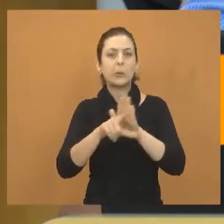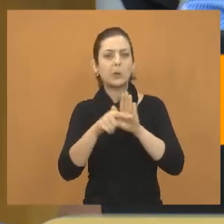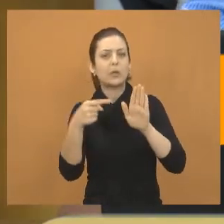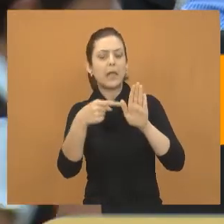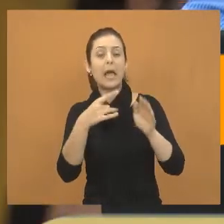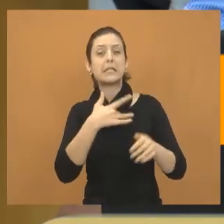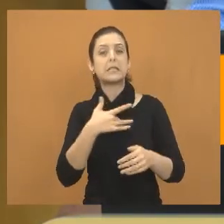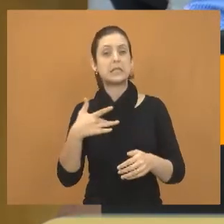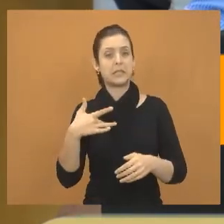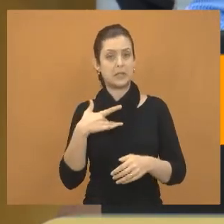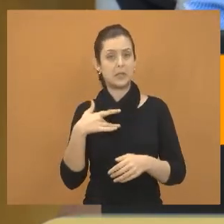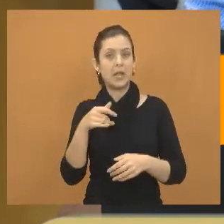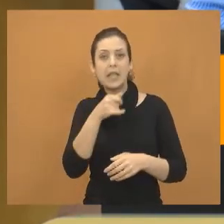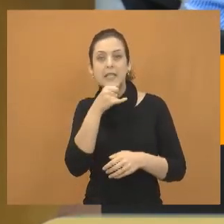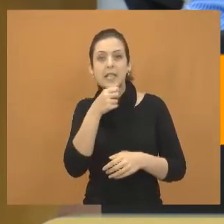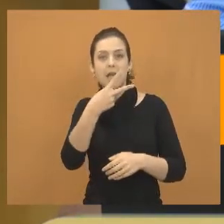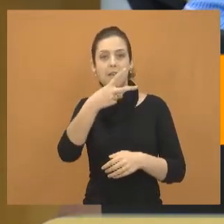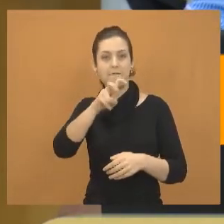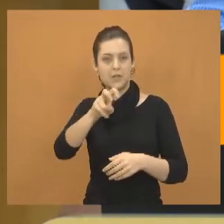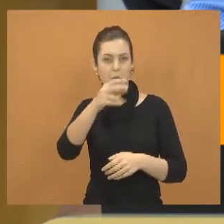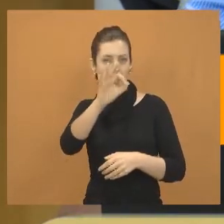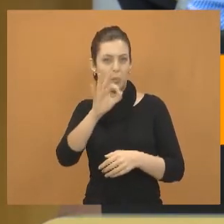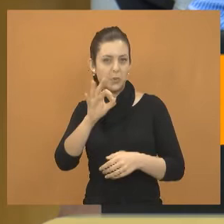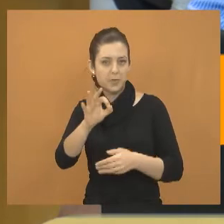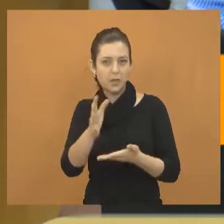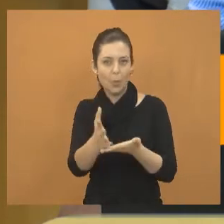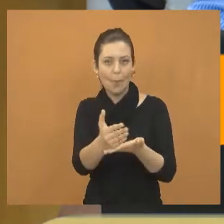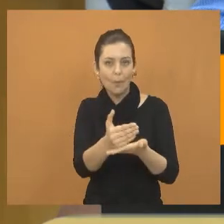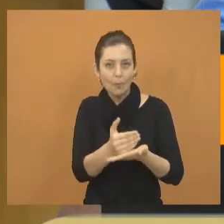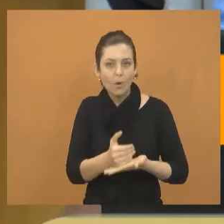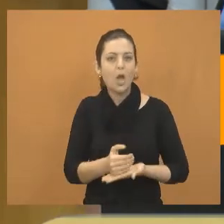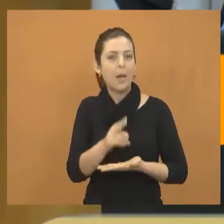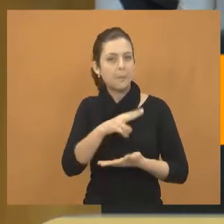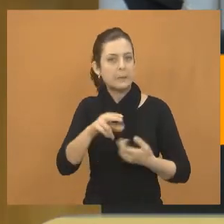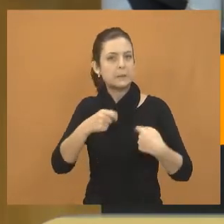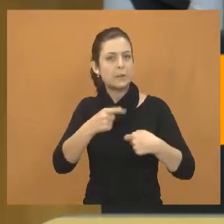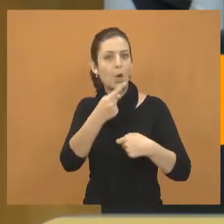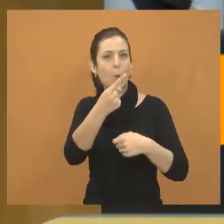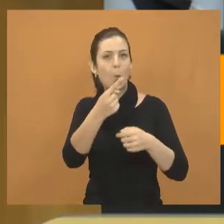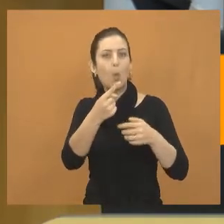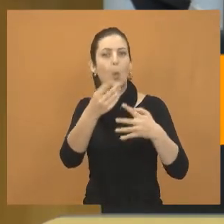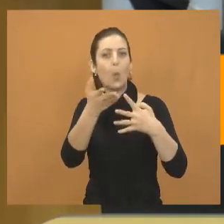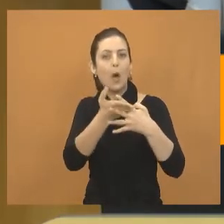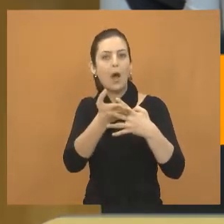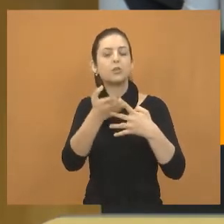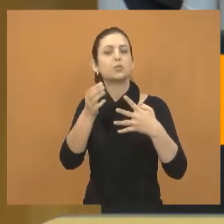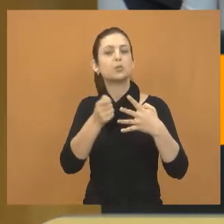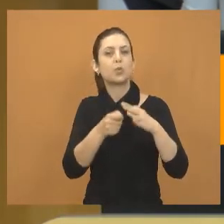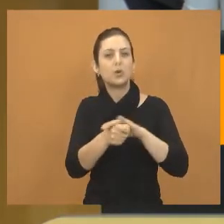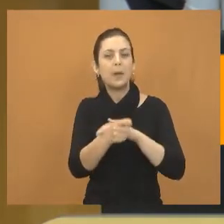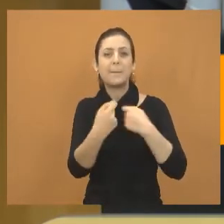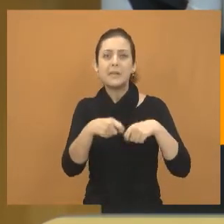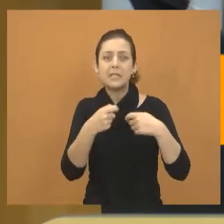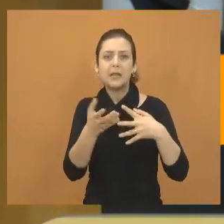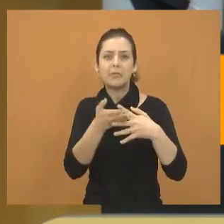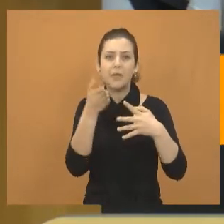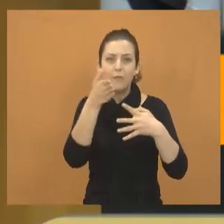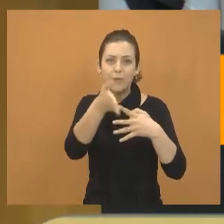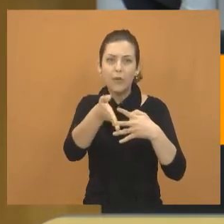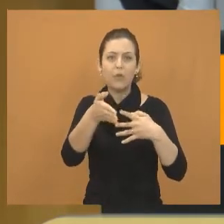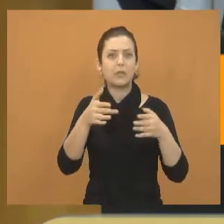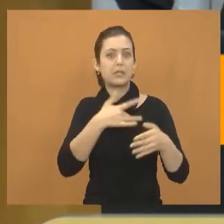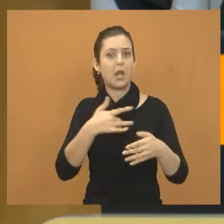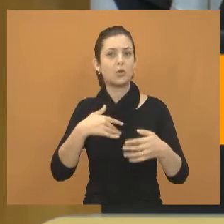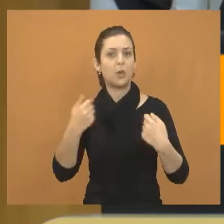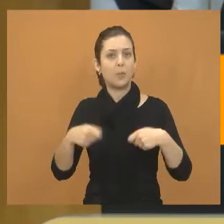A saúde, ela consome 25% do orçamento. Um quarto do orçamento tem que ser aplicado na saúde. Essa é